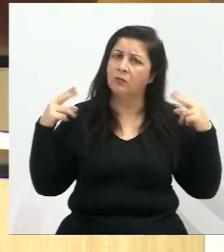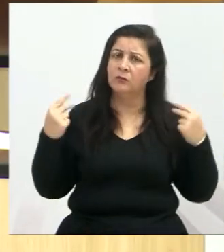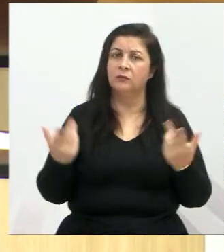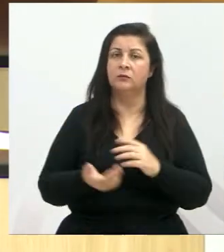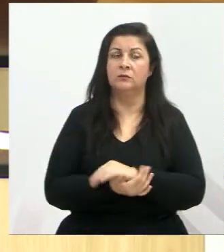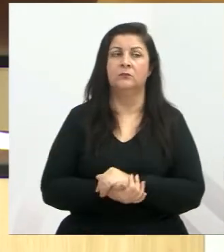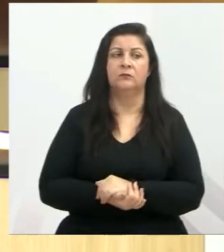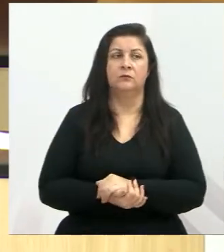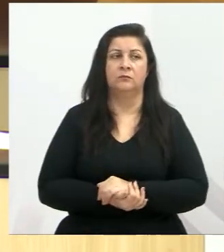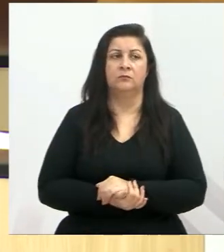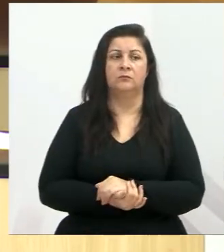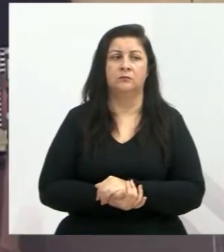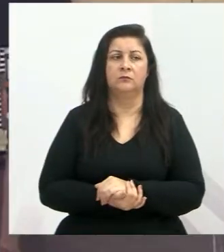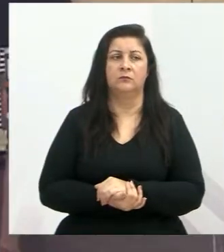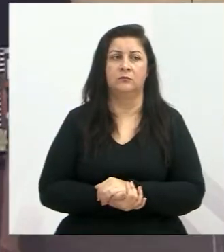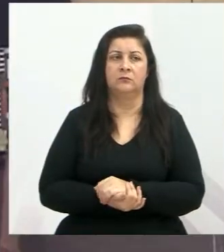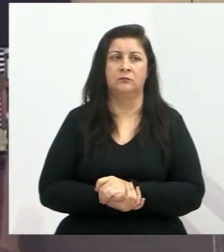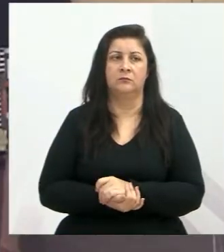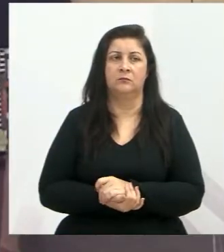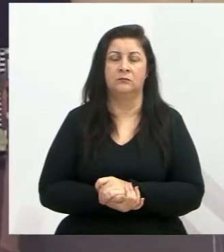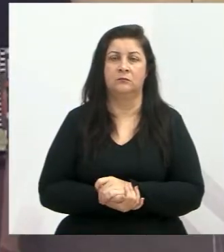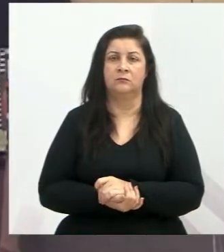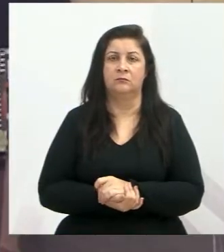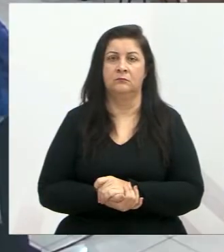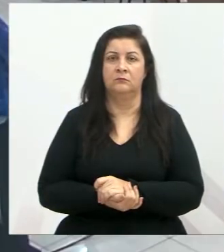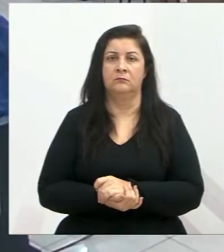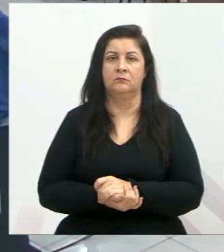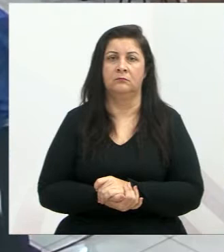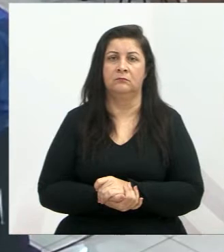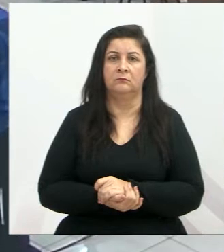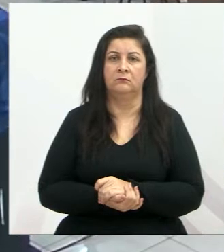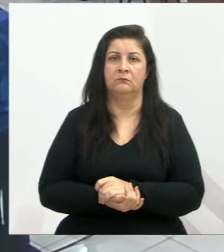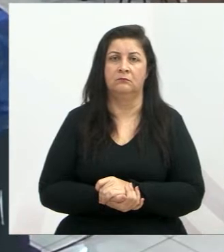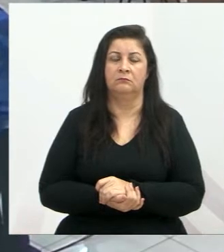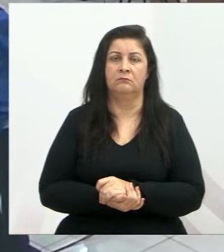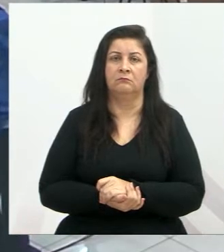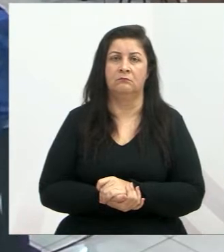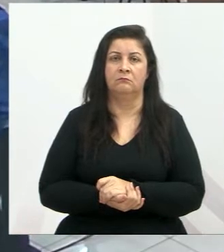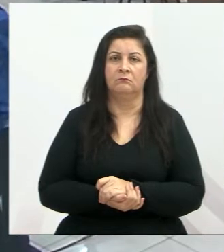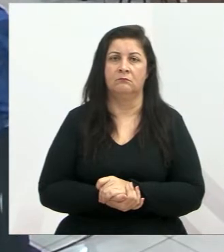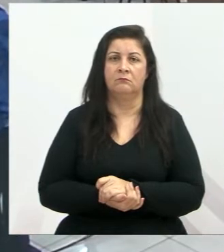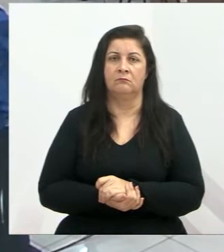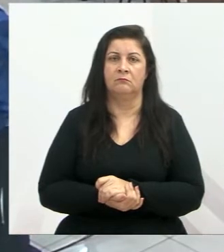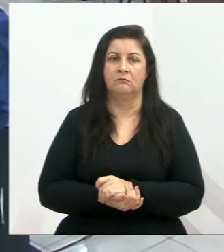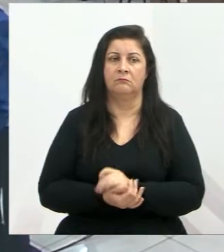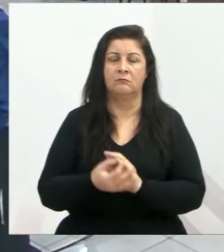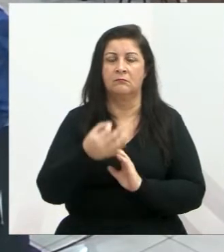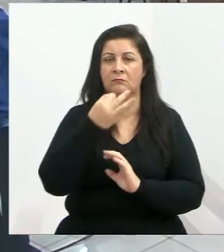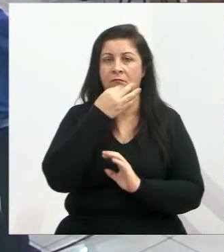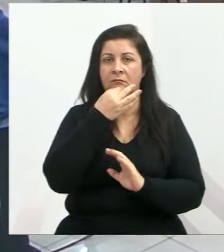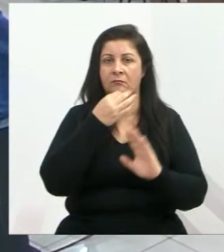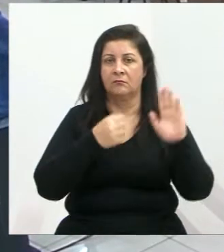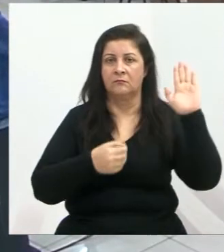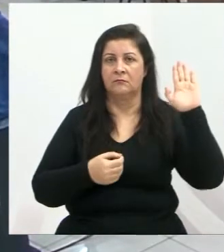cobrador. Senhor presidente, está em discussão? Só para completar, senhor